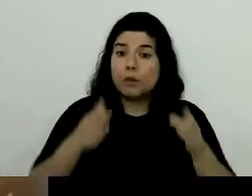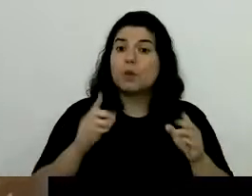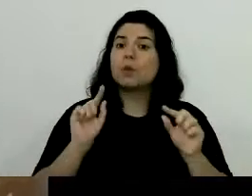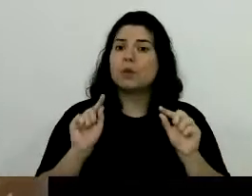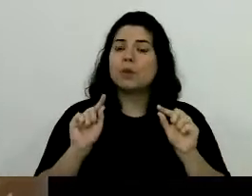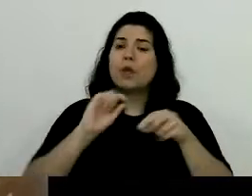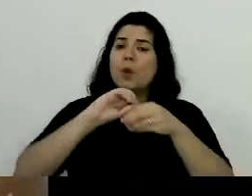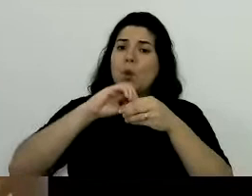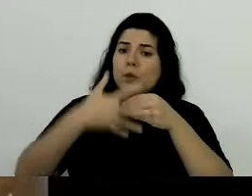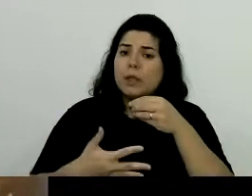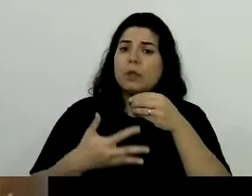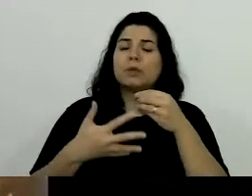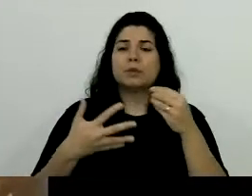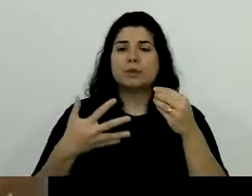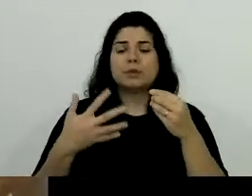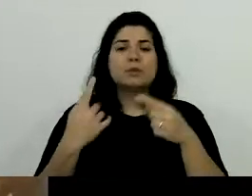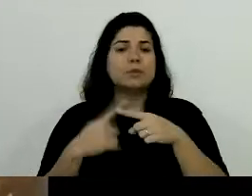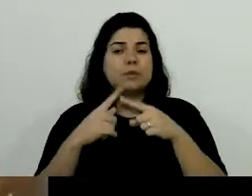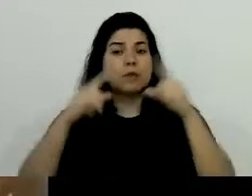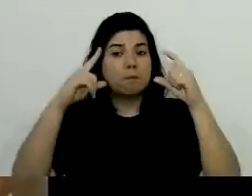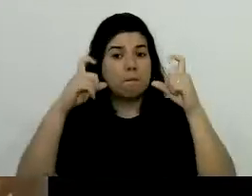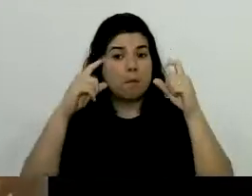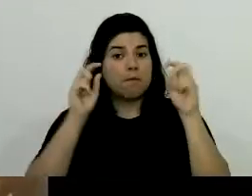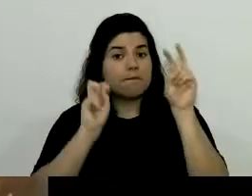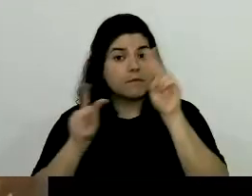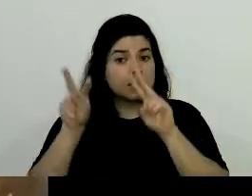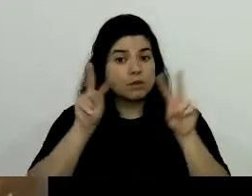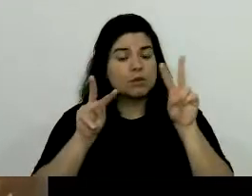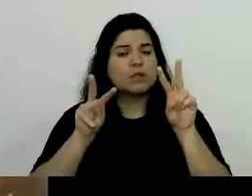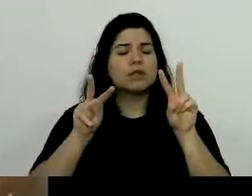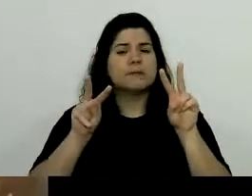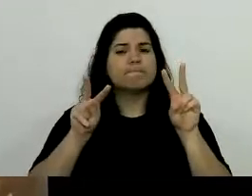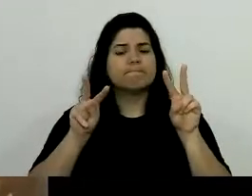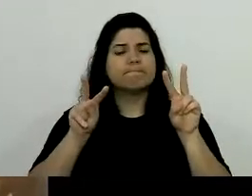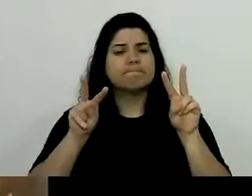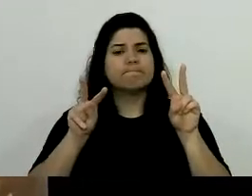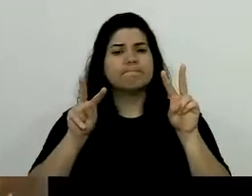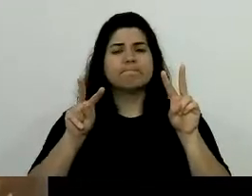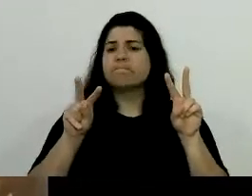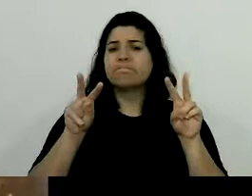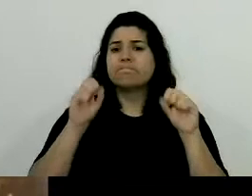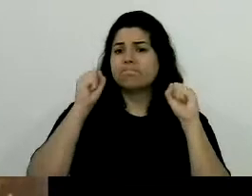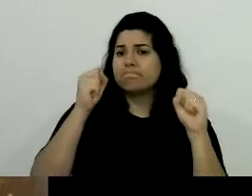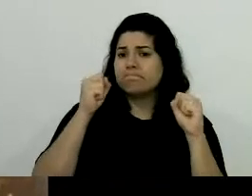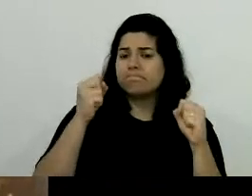conteúdos. As imagens eram vistas, né? Não só, mas assim, de uma maneira mais forte, né?